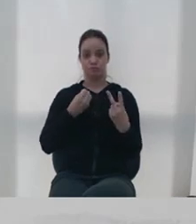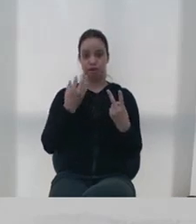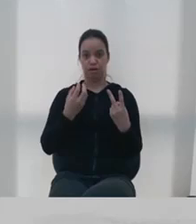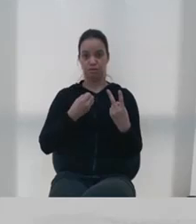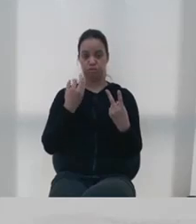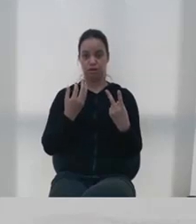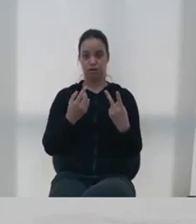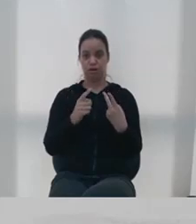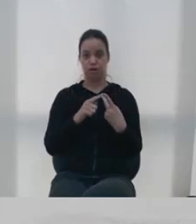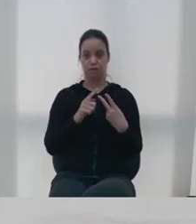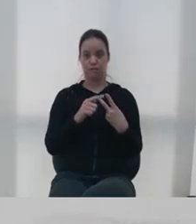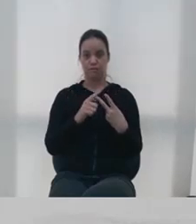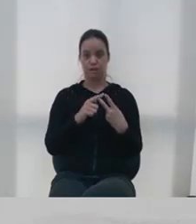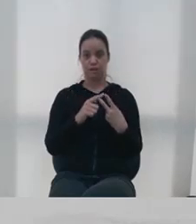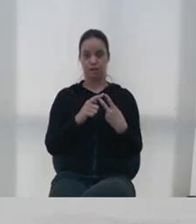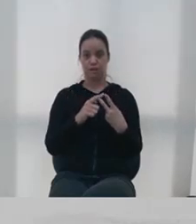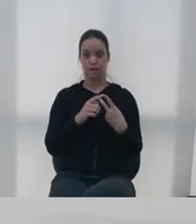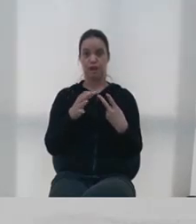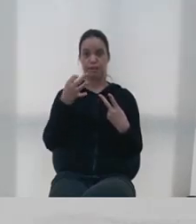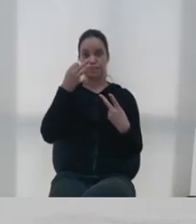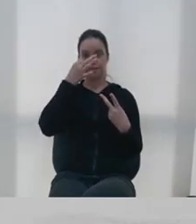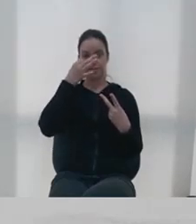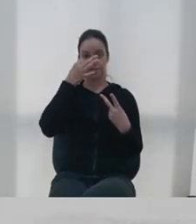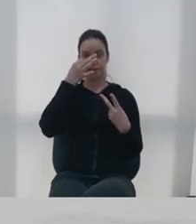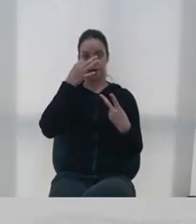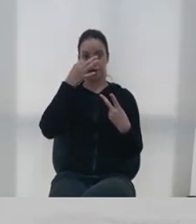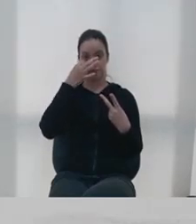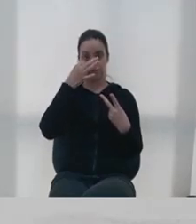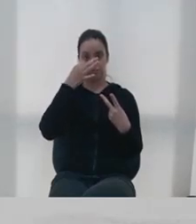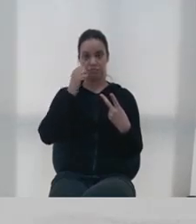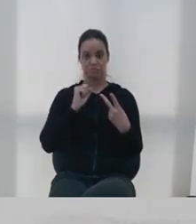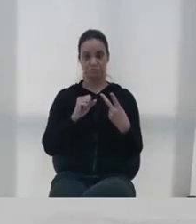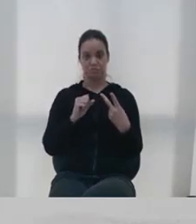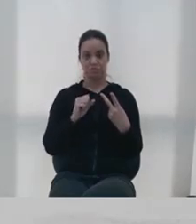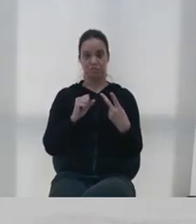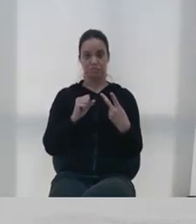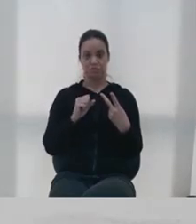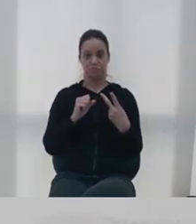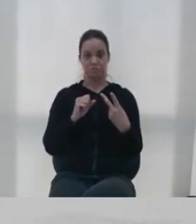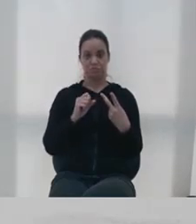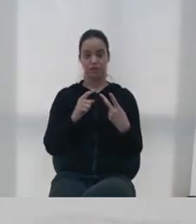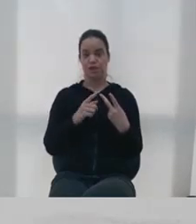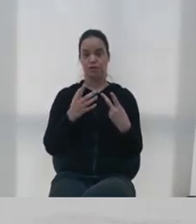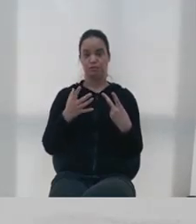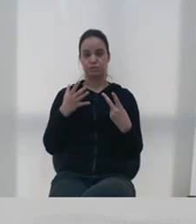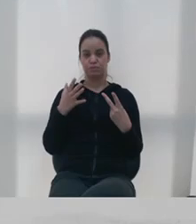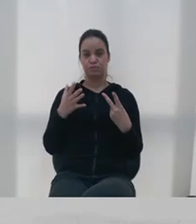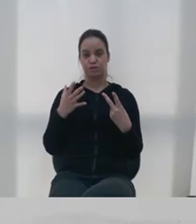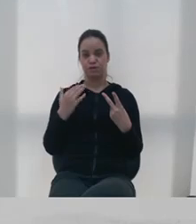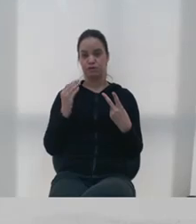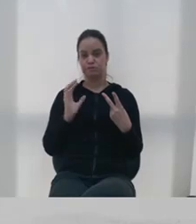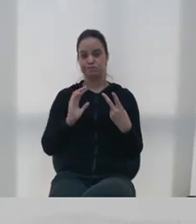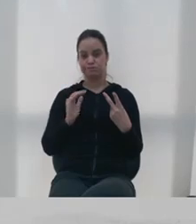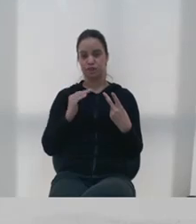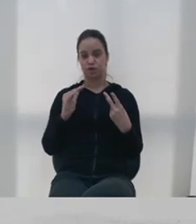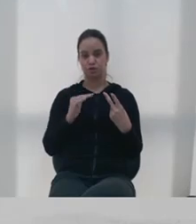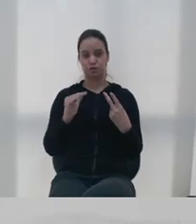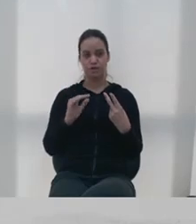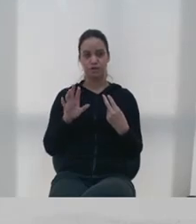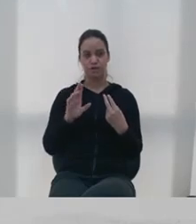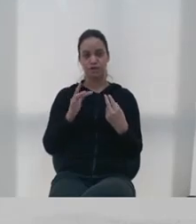uma manifestação presencial, então passando para o segundo momento, que é uma manifestação do usuário da